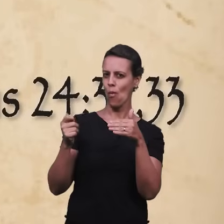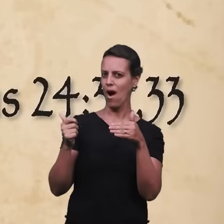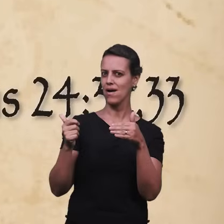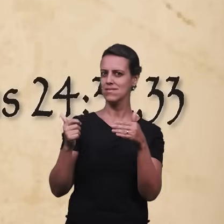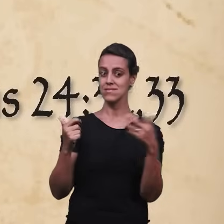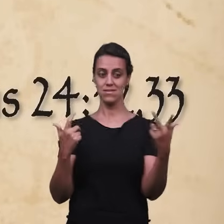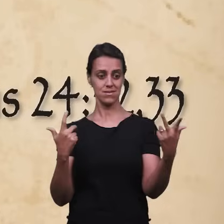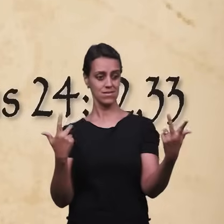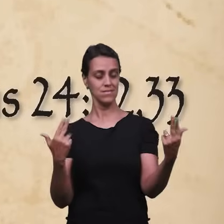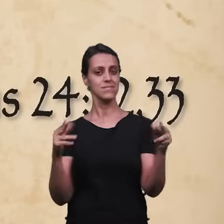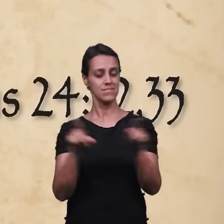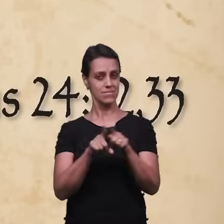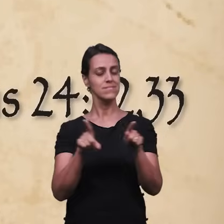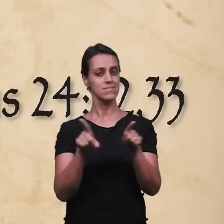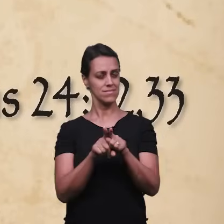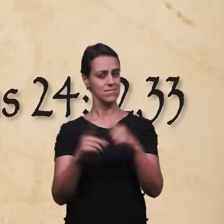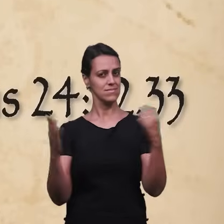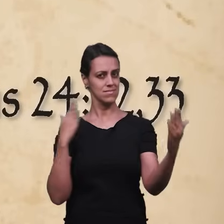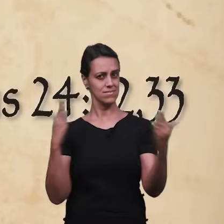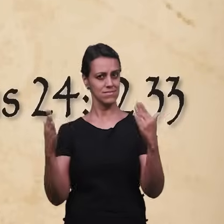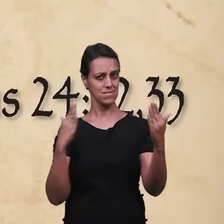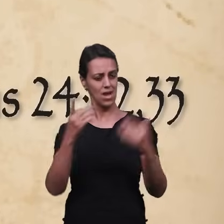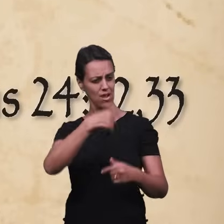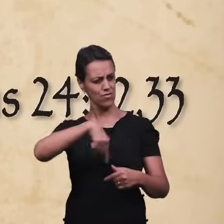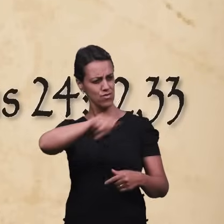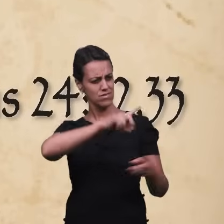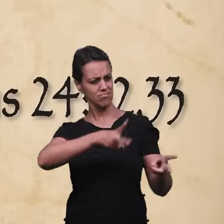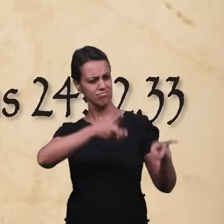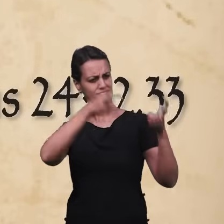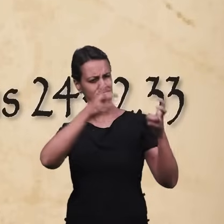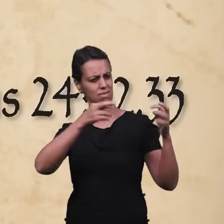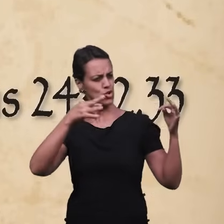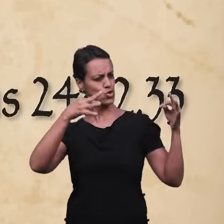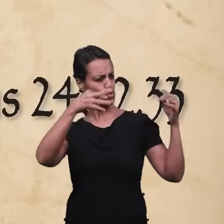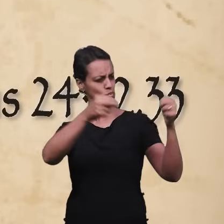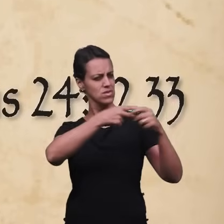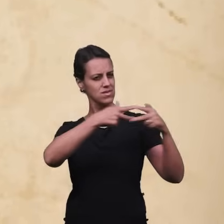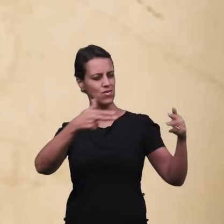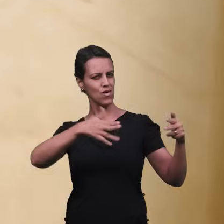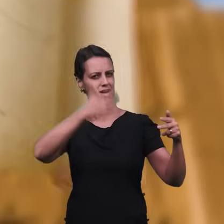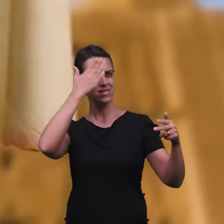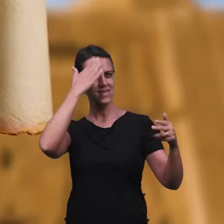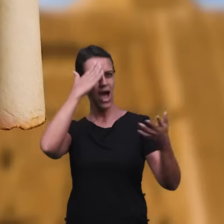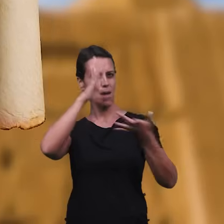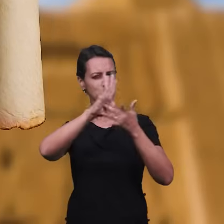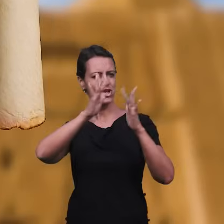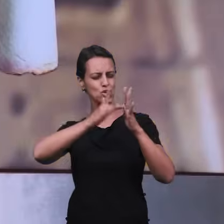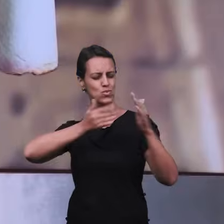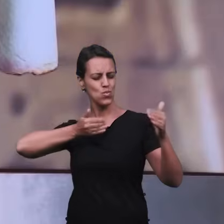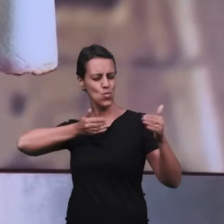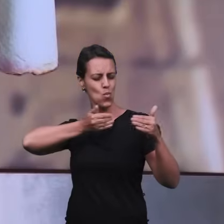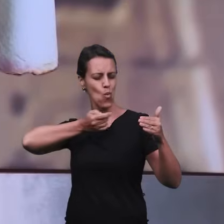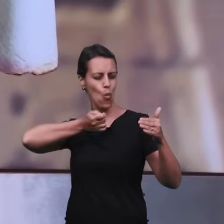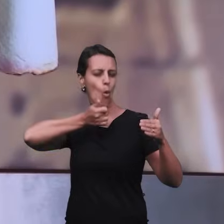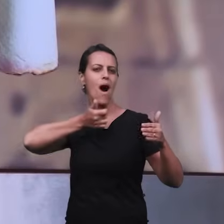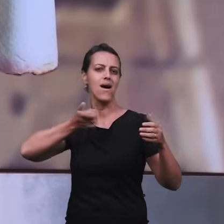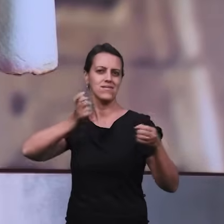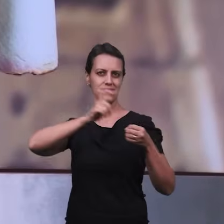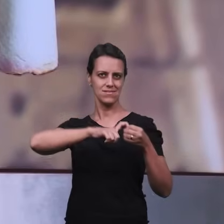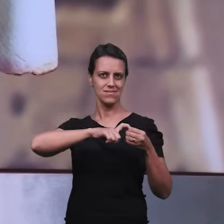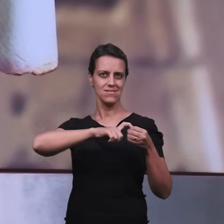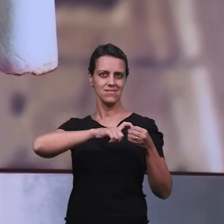essas coisas, sabeis que ele está próximo, às portas. Aprendei,